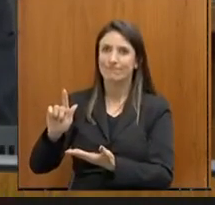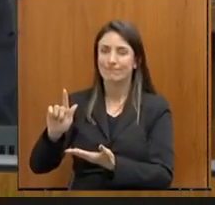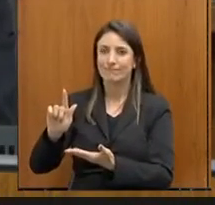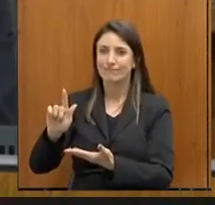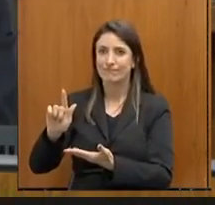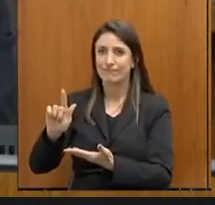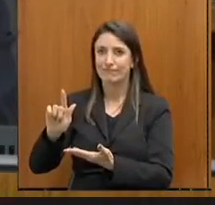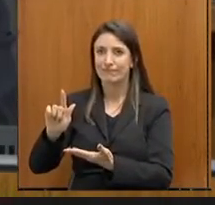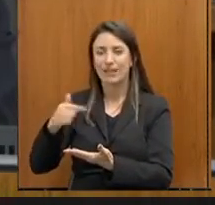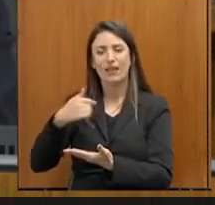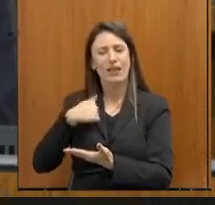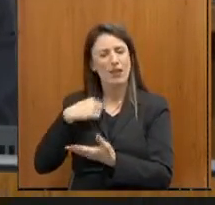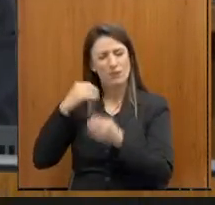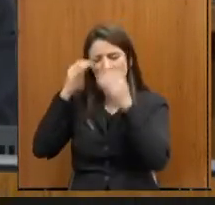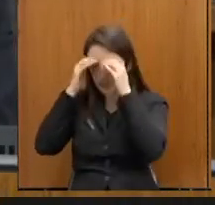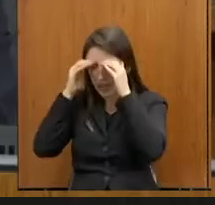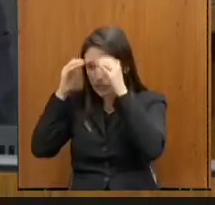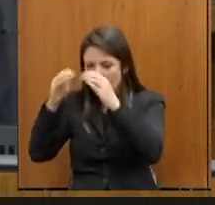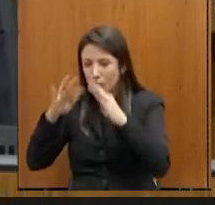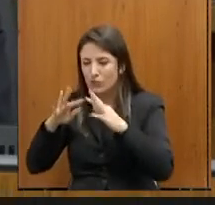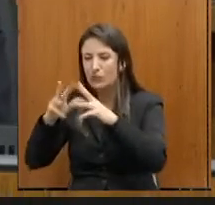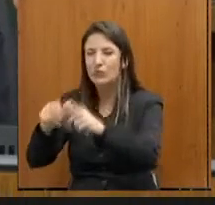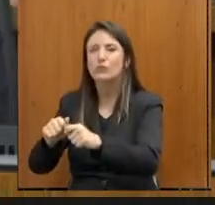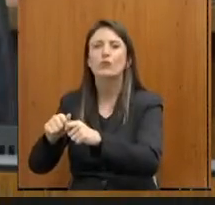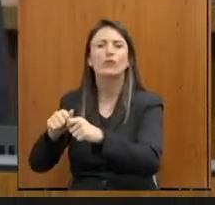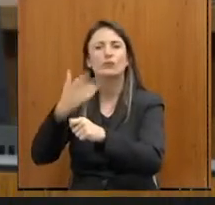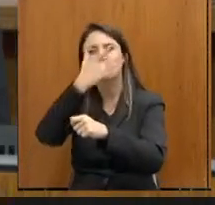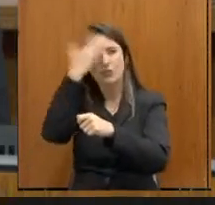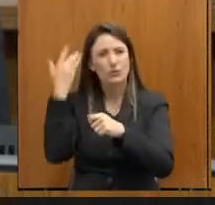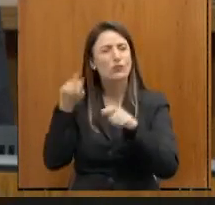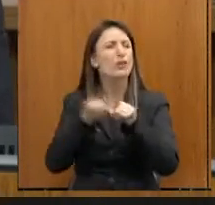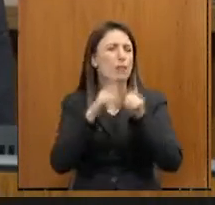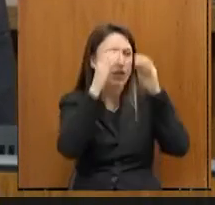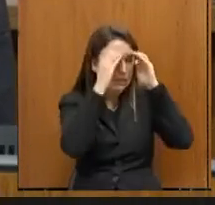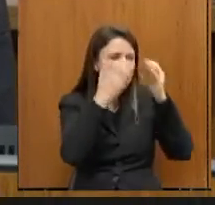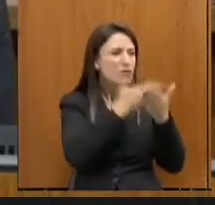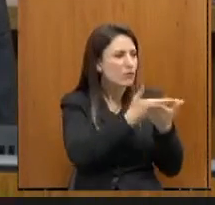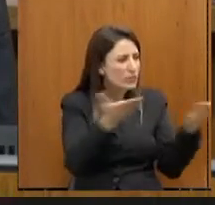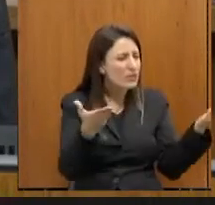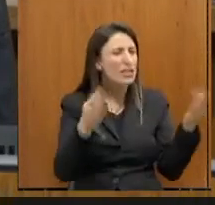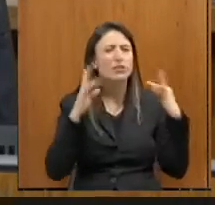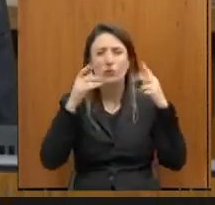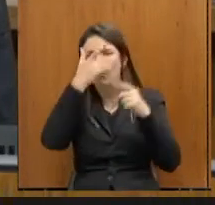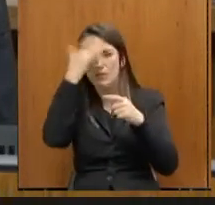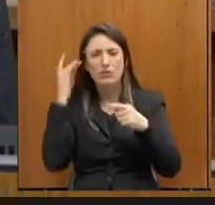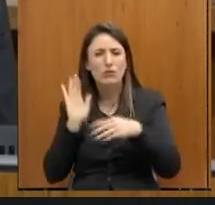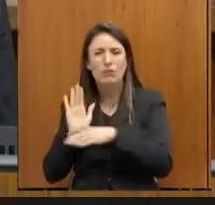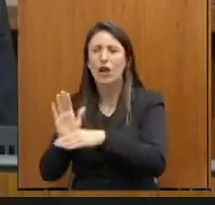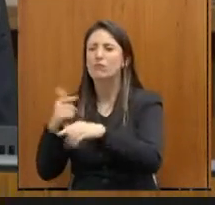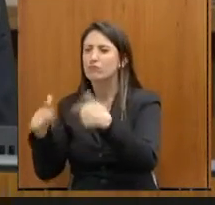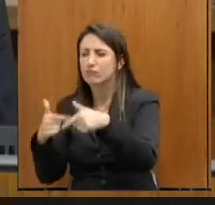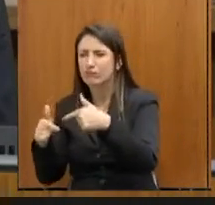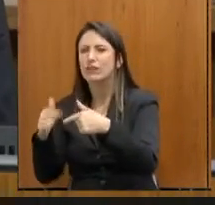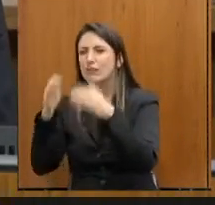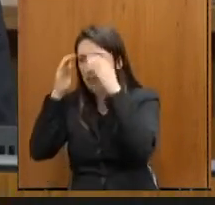tenho o maior respeito por tô com assim do Senhor altamente por todos os colaboradores da companhia